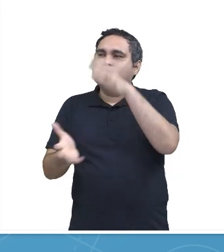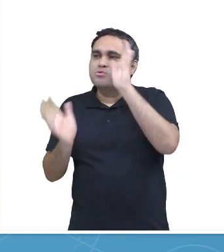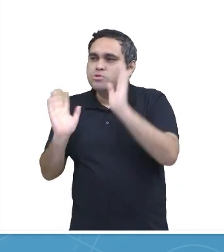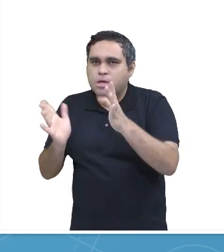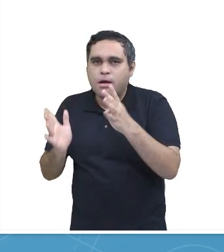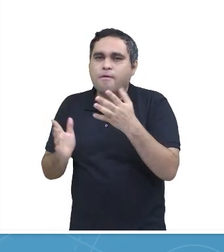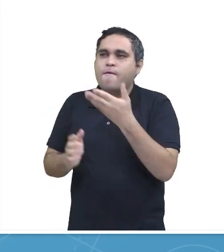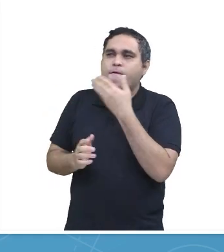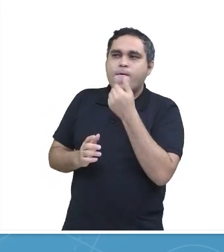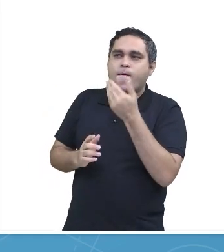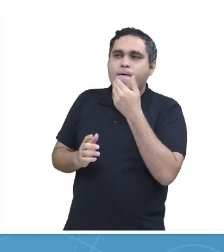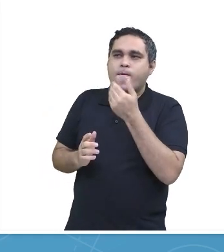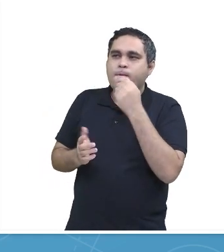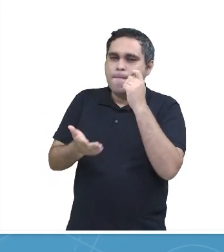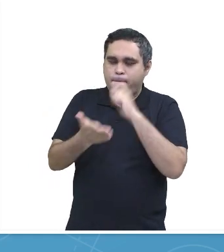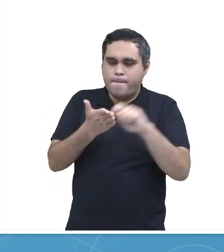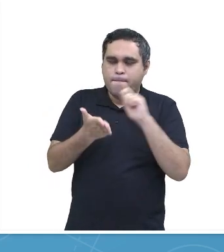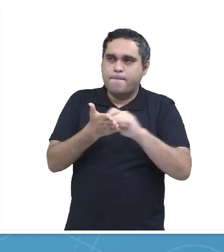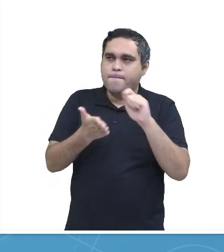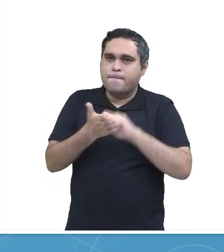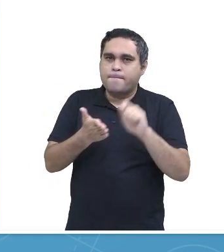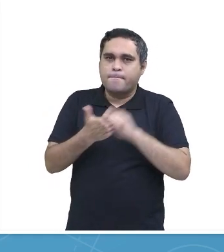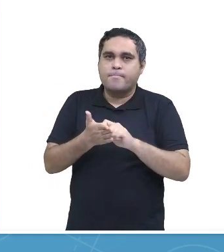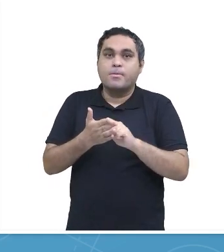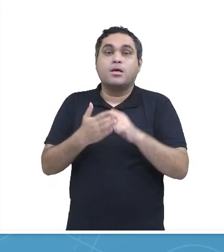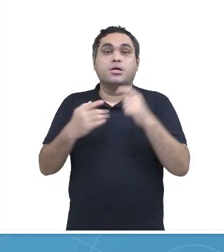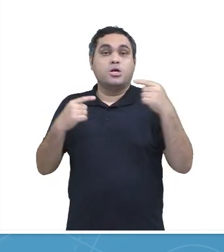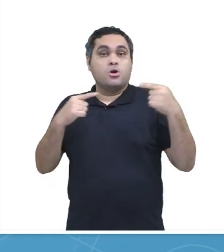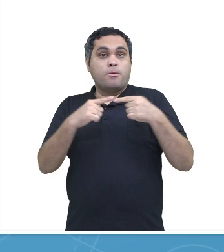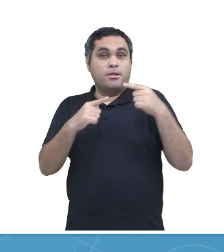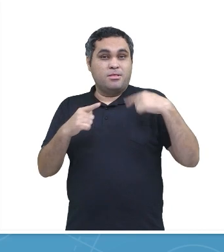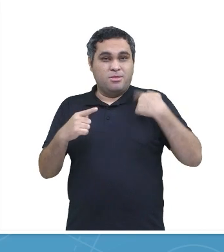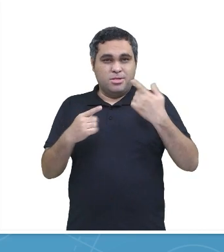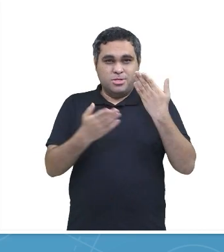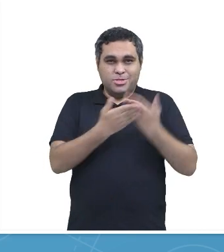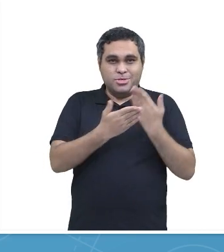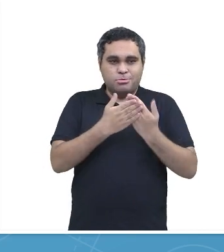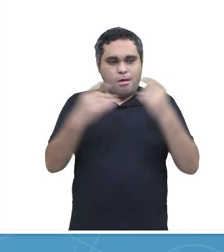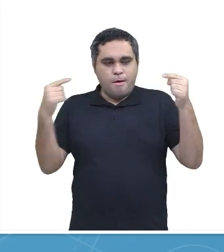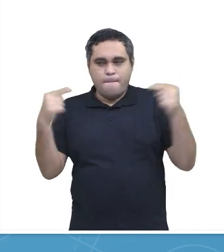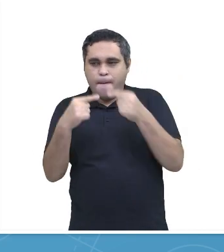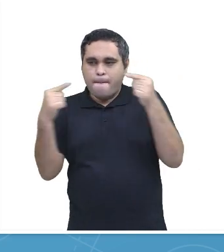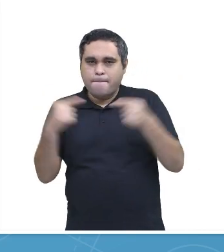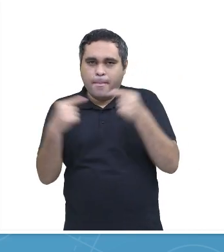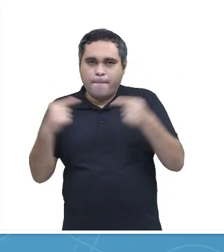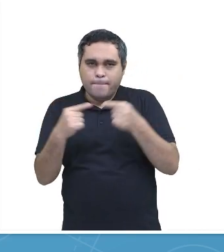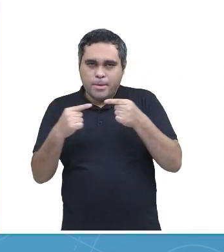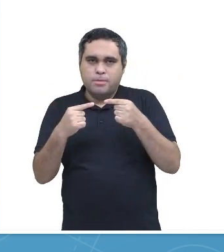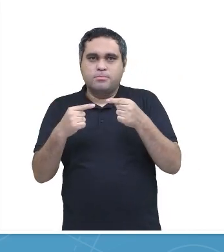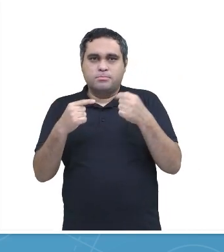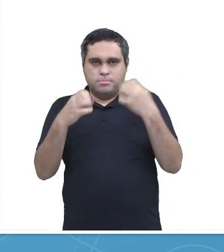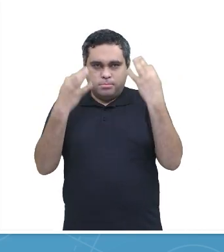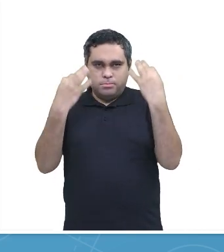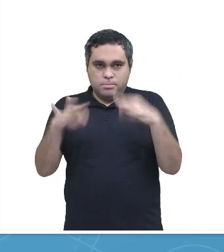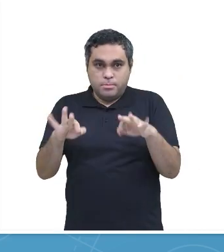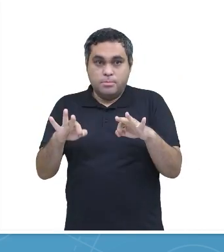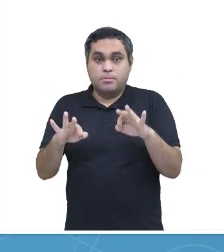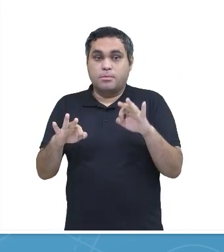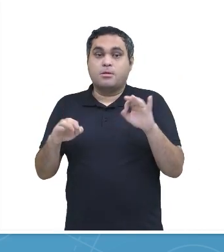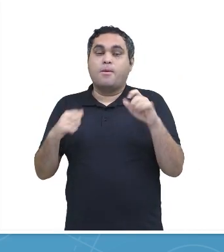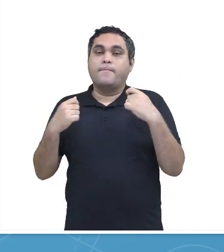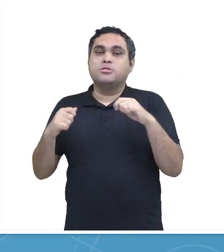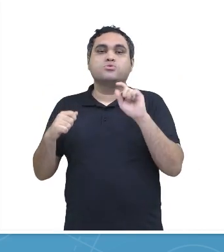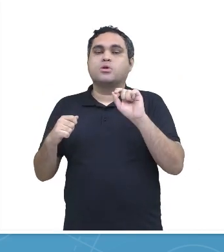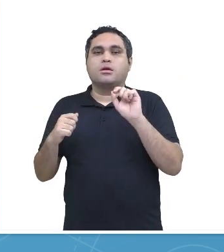acordo com o que estudamos. O roteiro de apresentação deve conter os seguintes itens: nome,